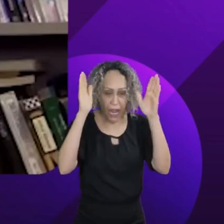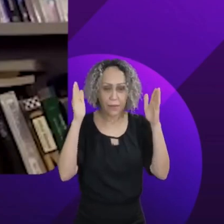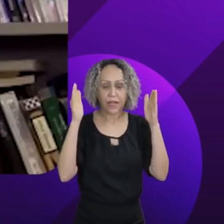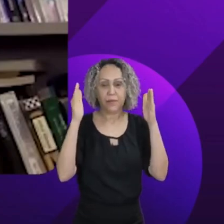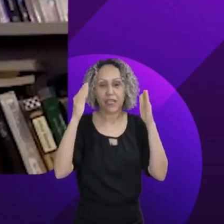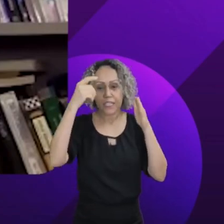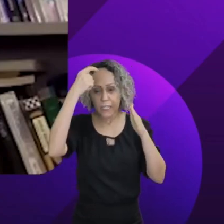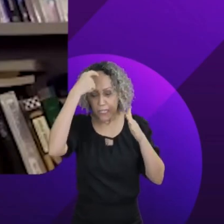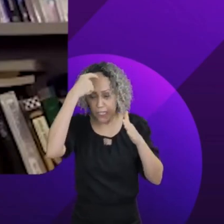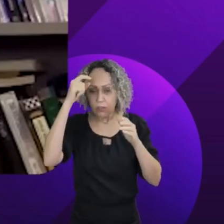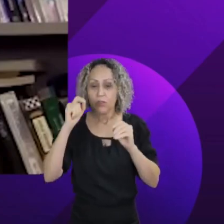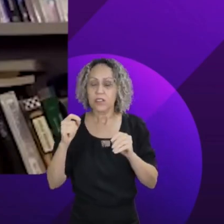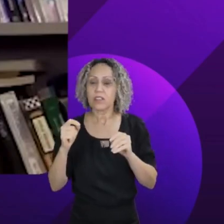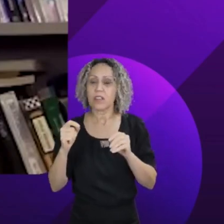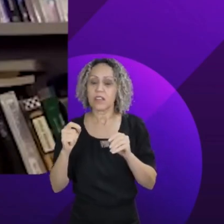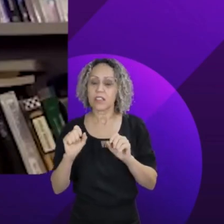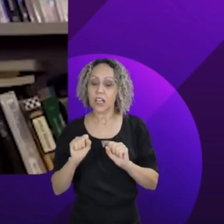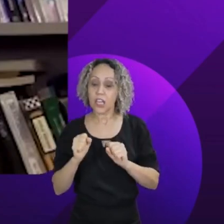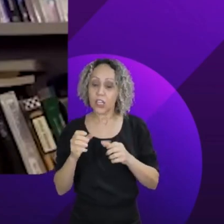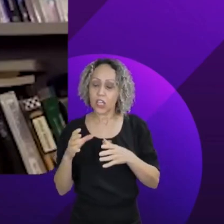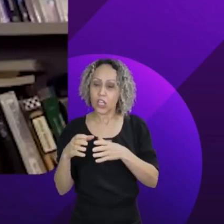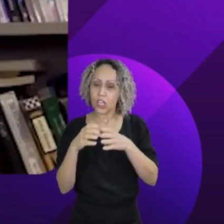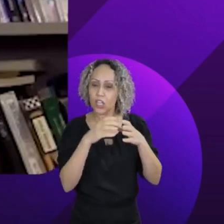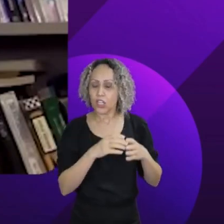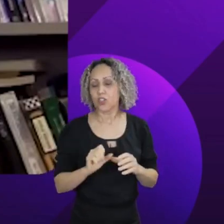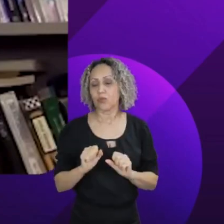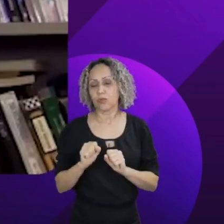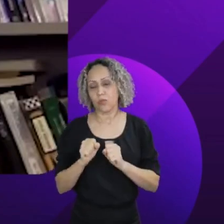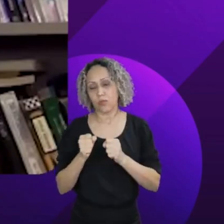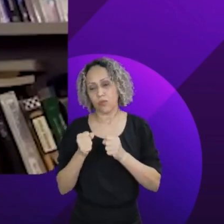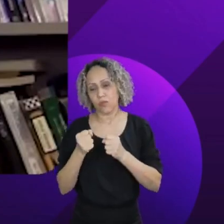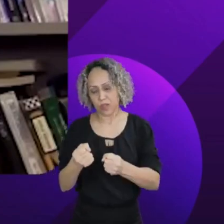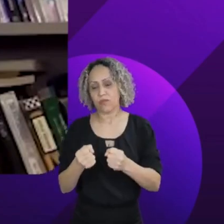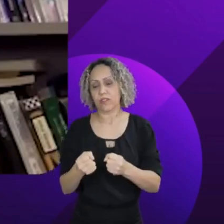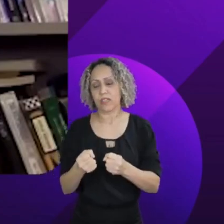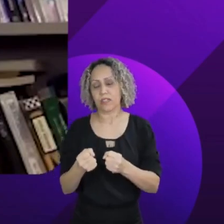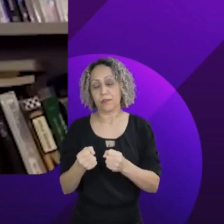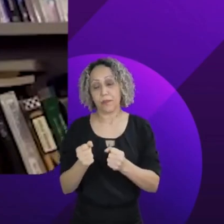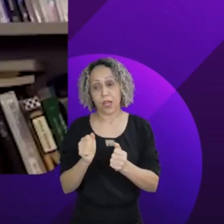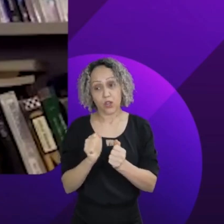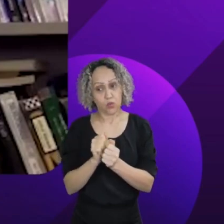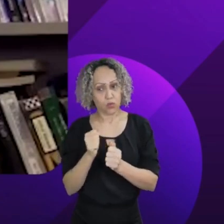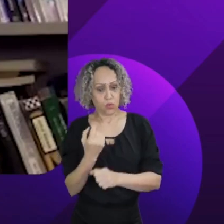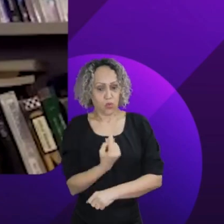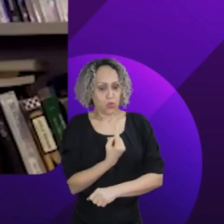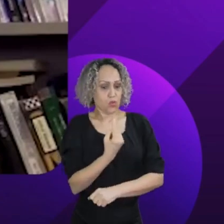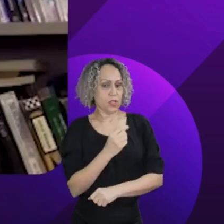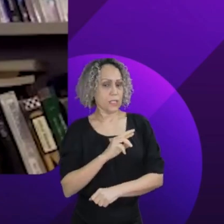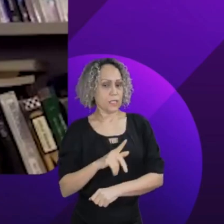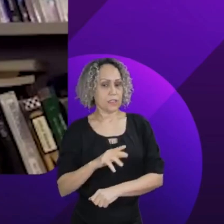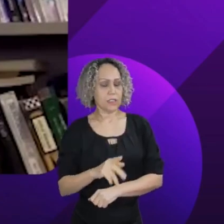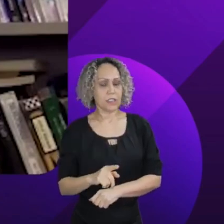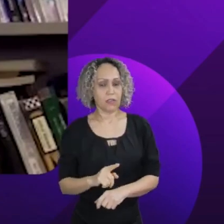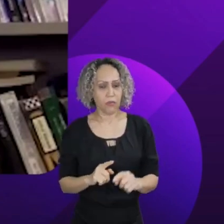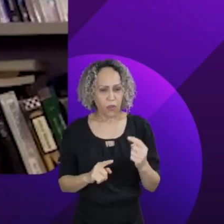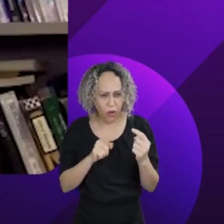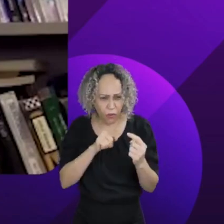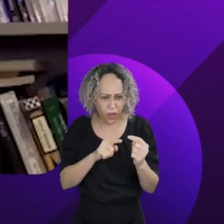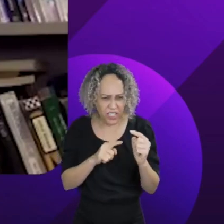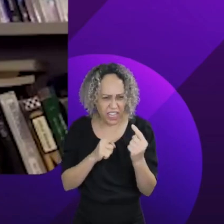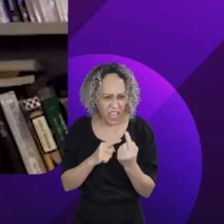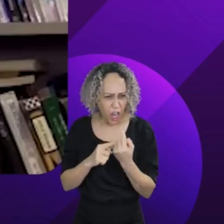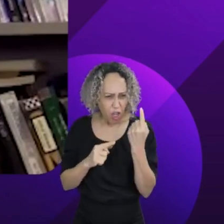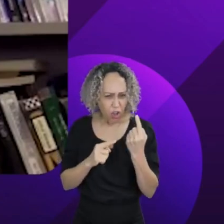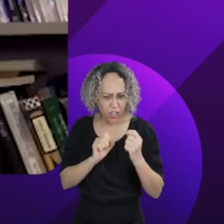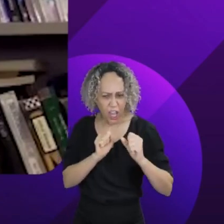Remover, então, dessa forma, você pode pensar como lidar com isso, né? Esse fardo, ele não é